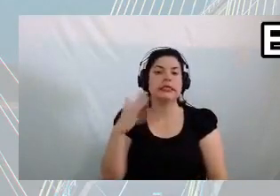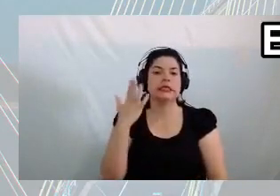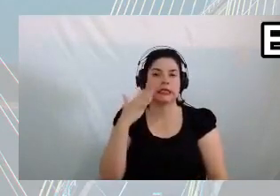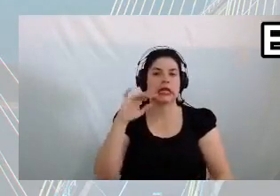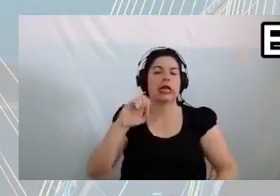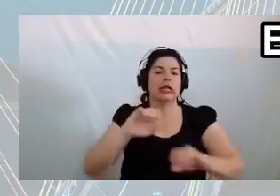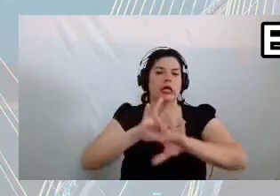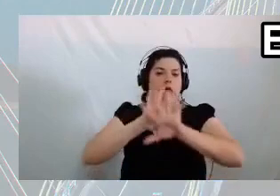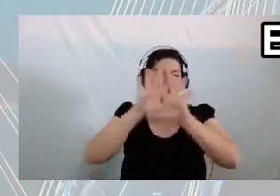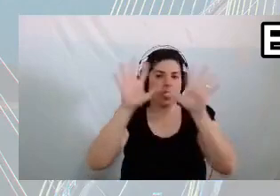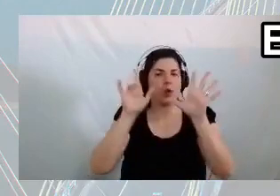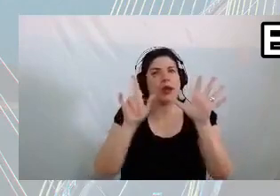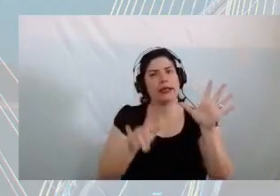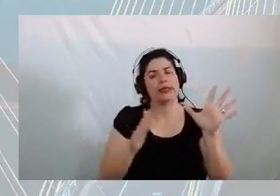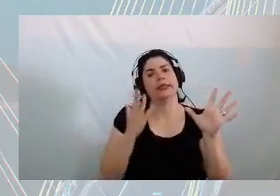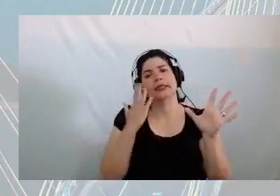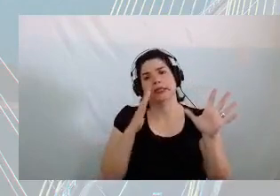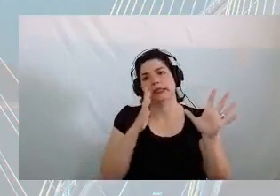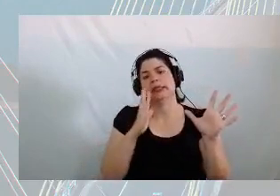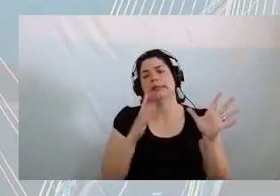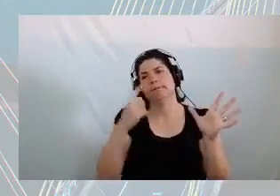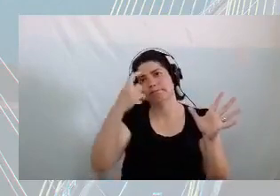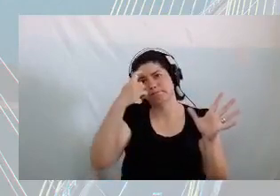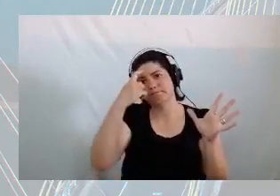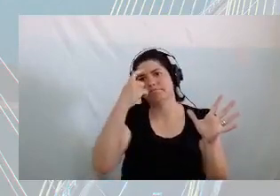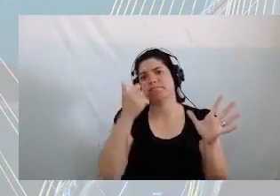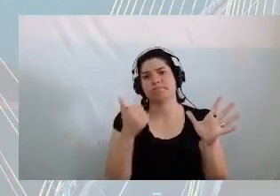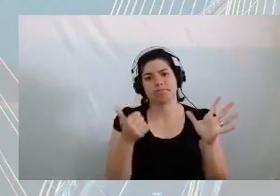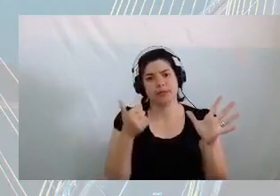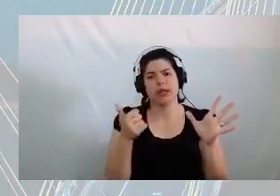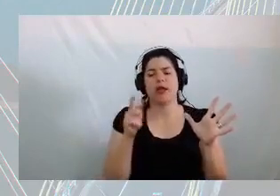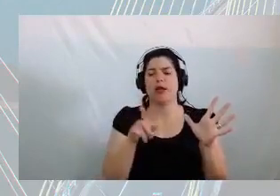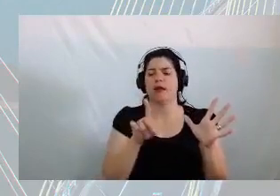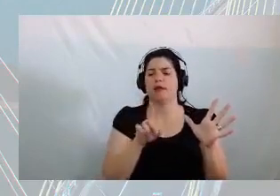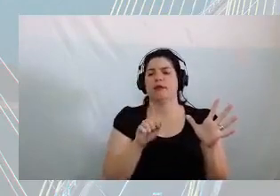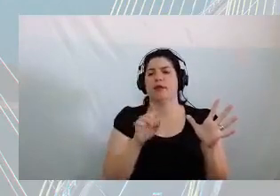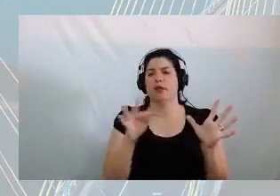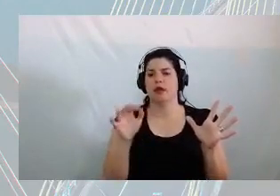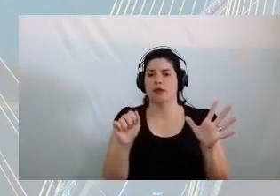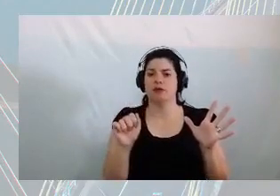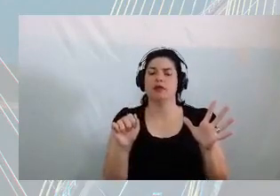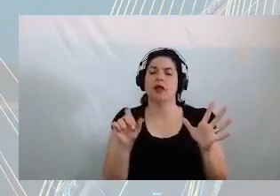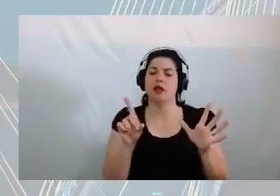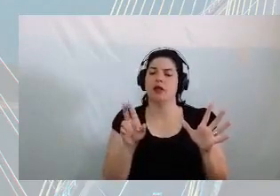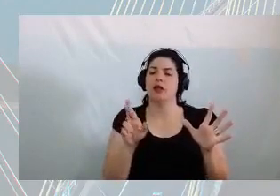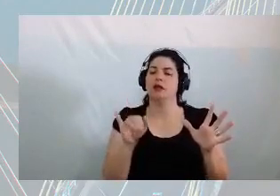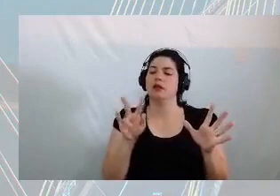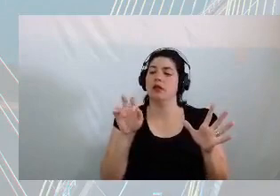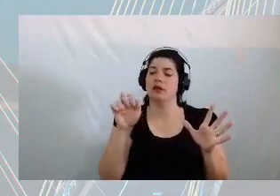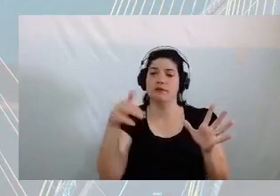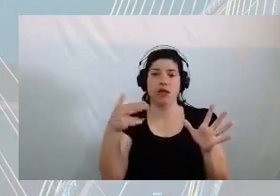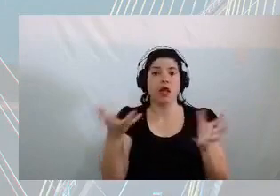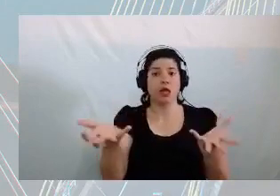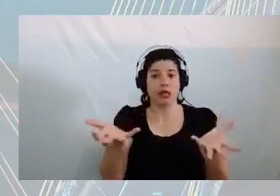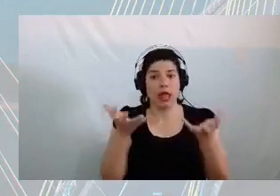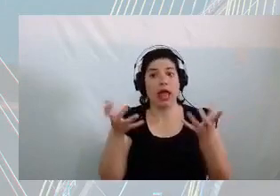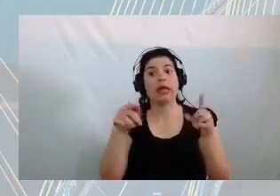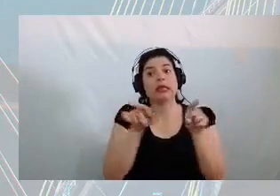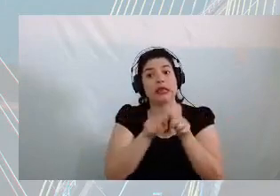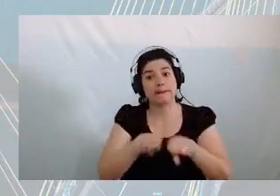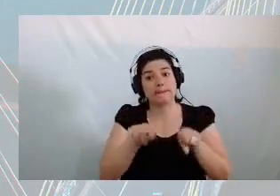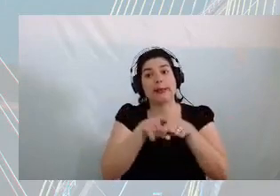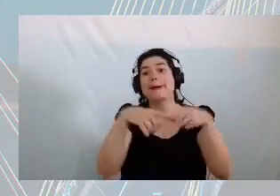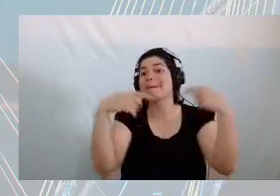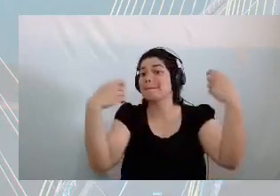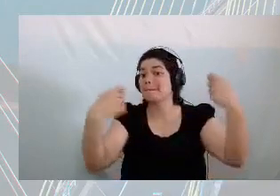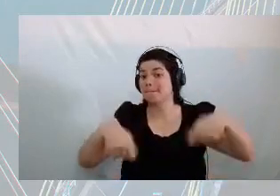bom senso, né, hoje em dia, que ser data-driven é algo não só desejável, mas como necessário para se diferenciar nesse